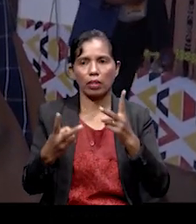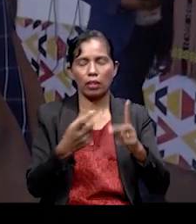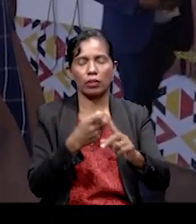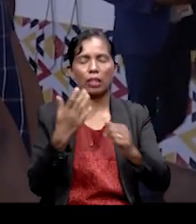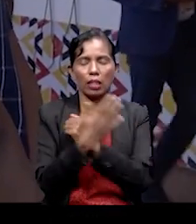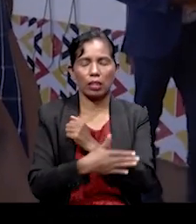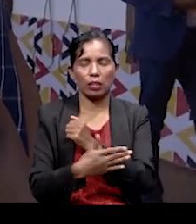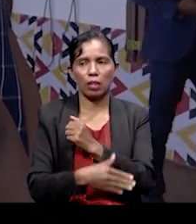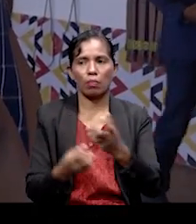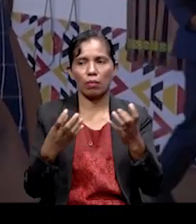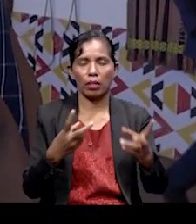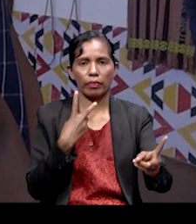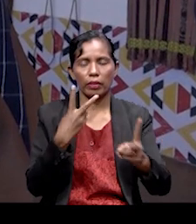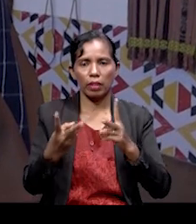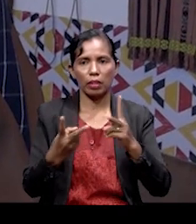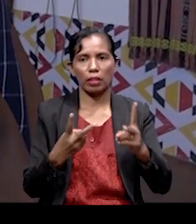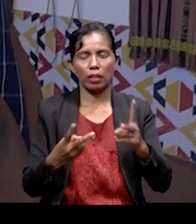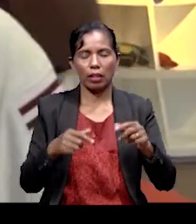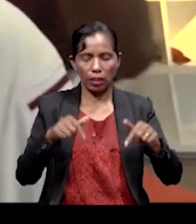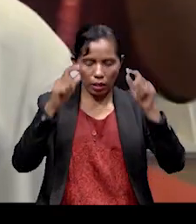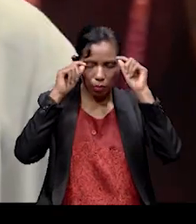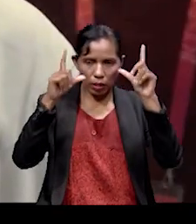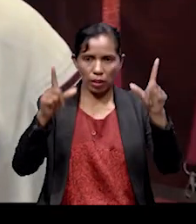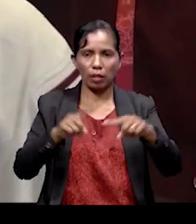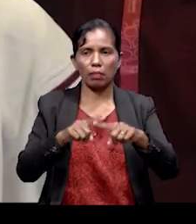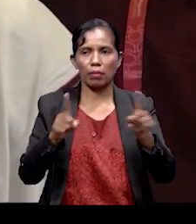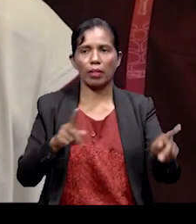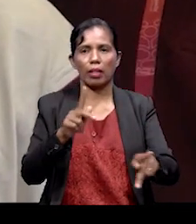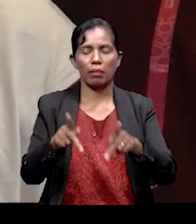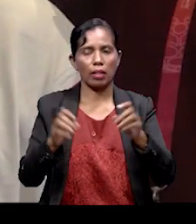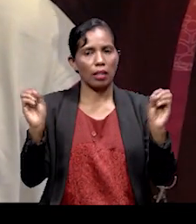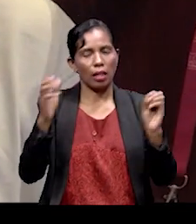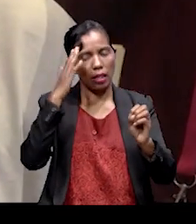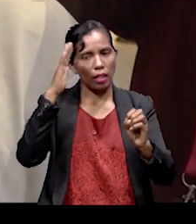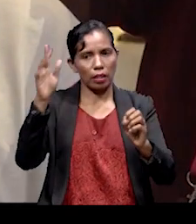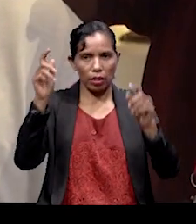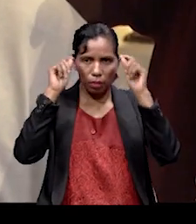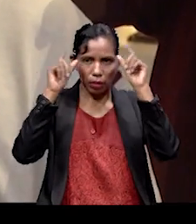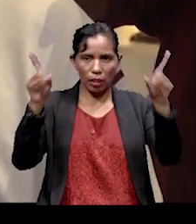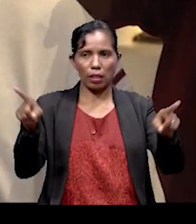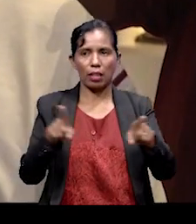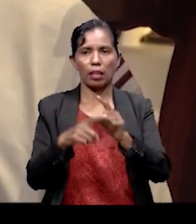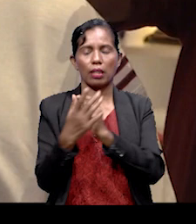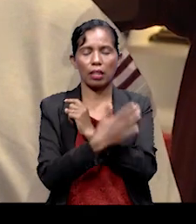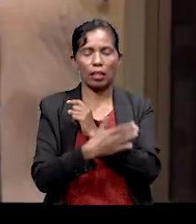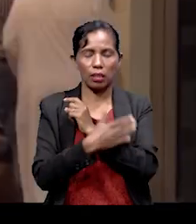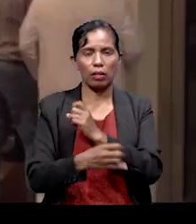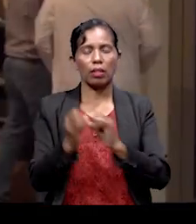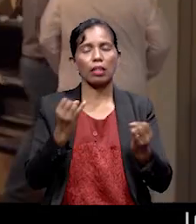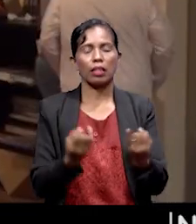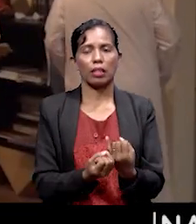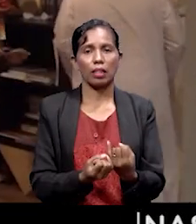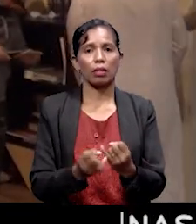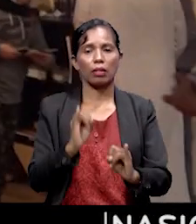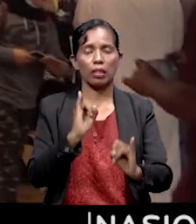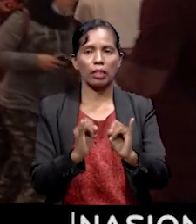oi oin mai visita pavilion Timor Leste nian mai be maioria la kunyese Timor Leste nudar nasaung independente ida tamane funcionário